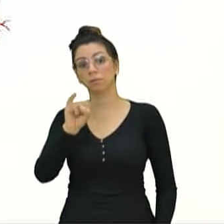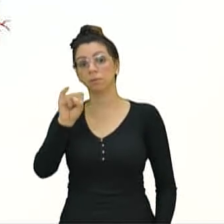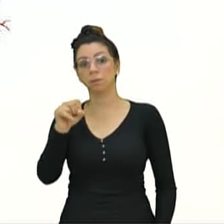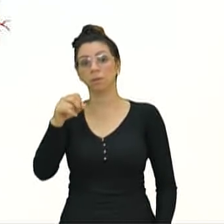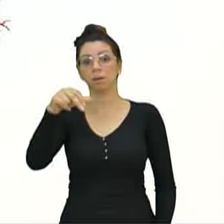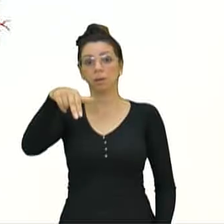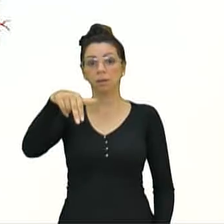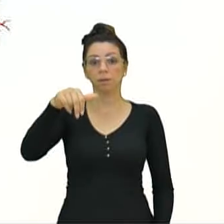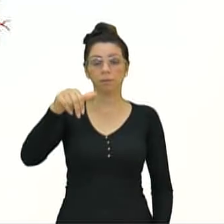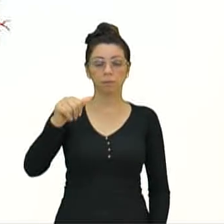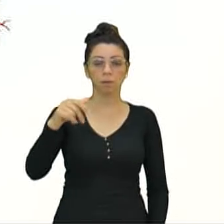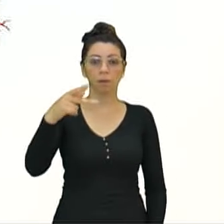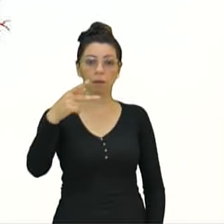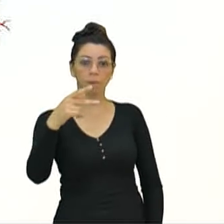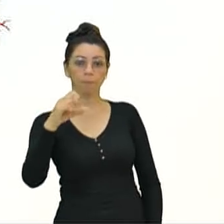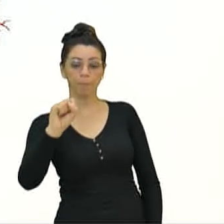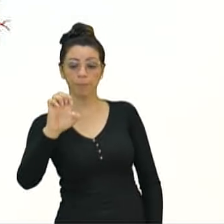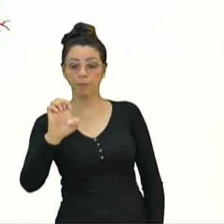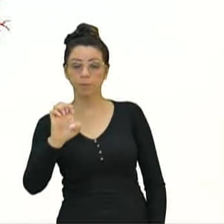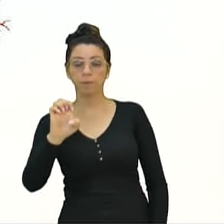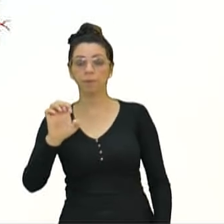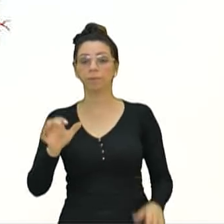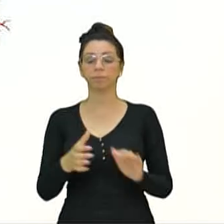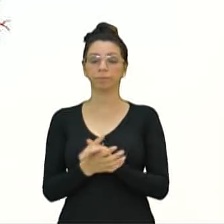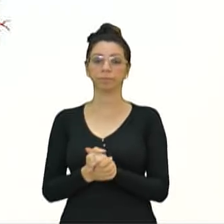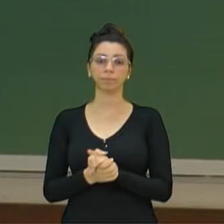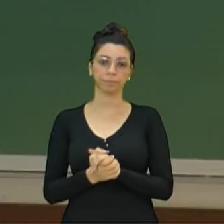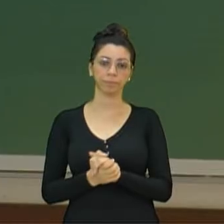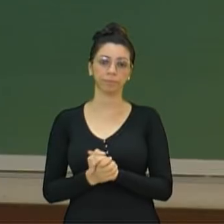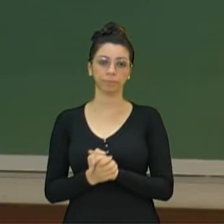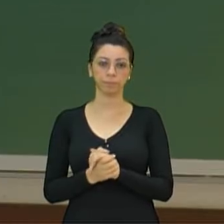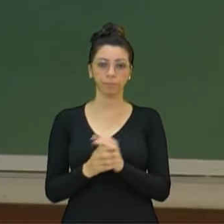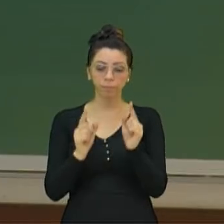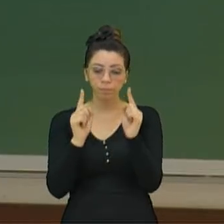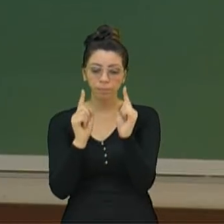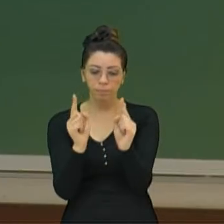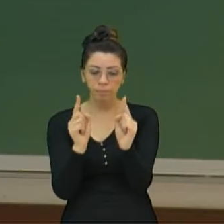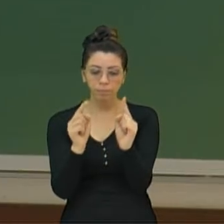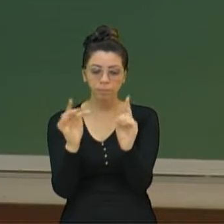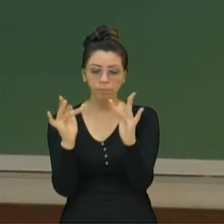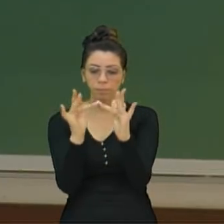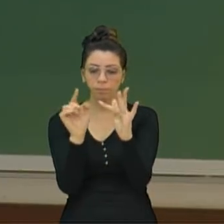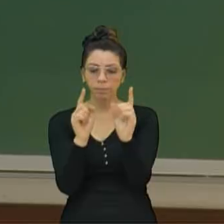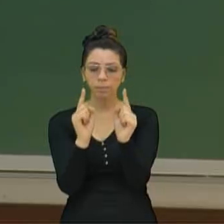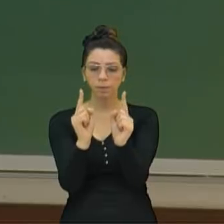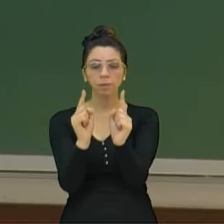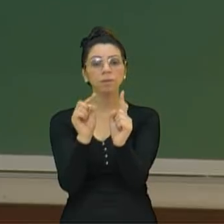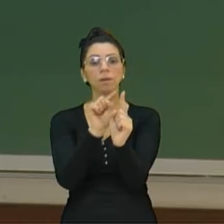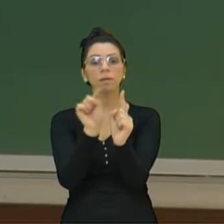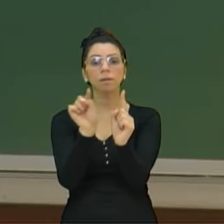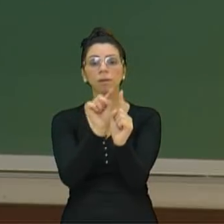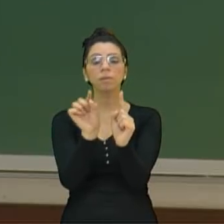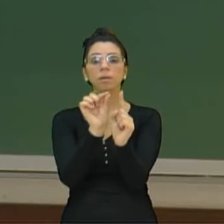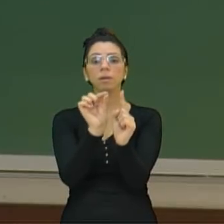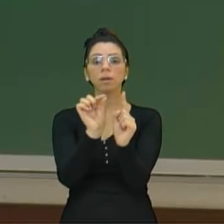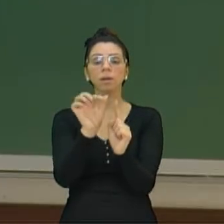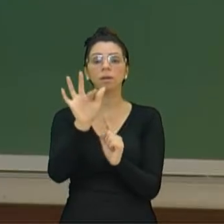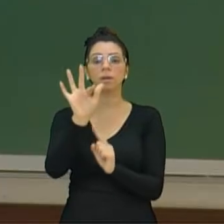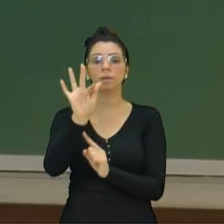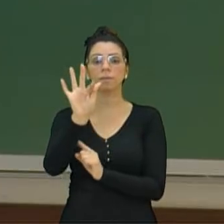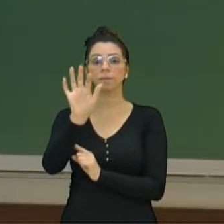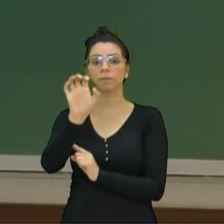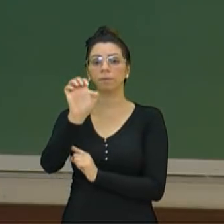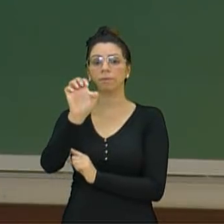E essa região, esse espaço vazio, eu chamo de fenda sináptica. E nessa fenda, nessa